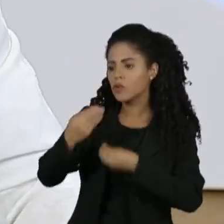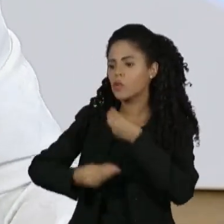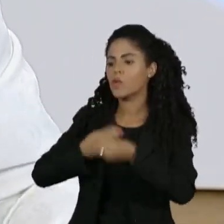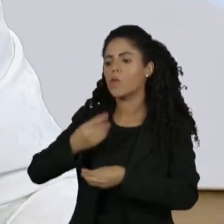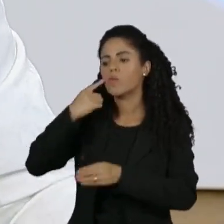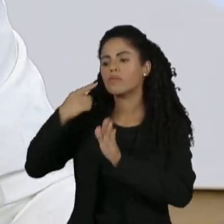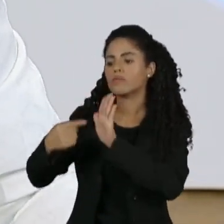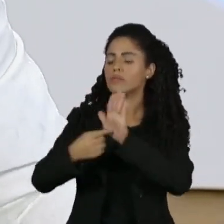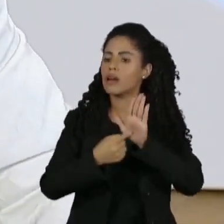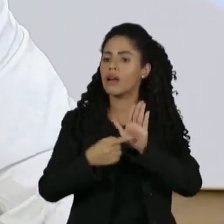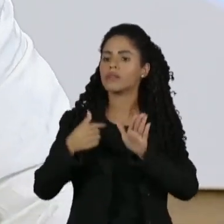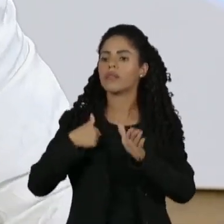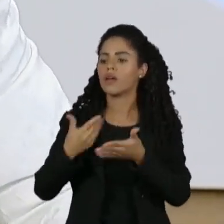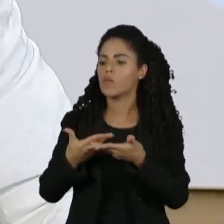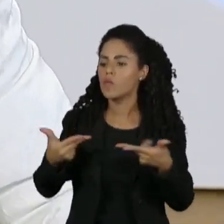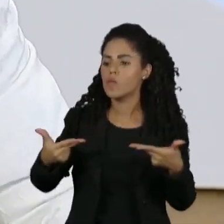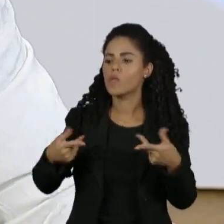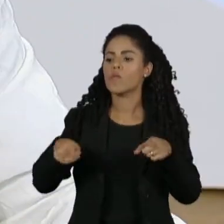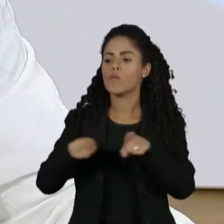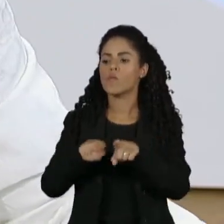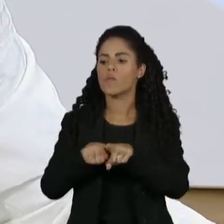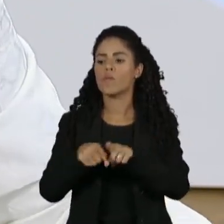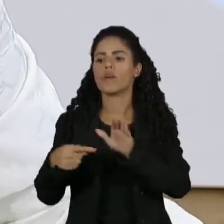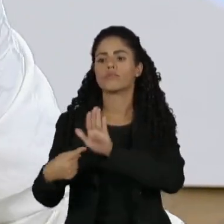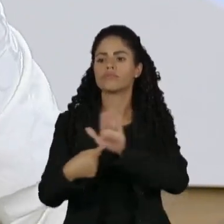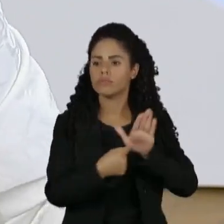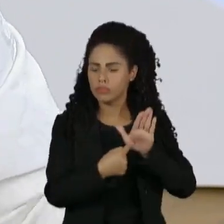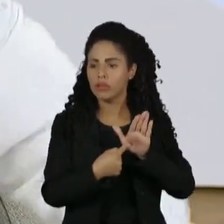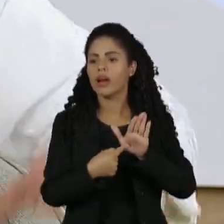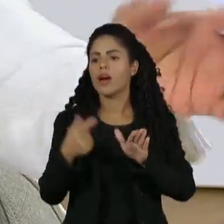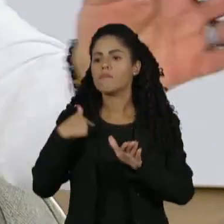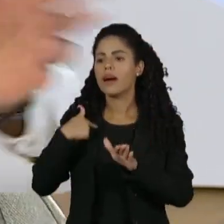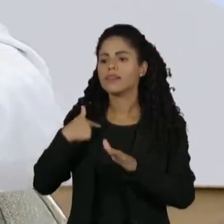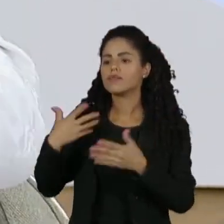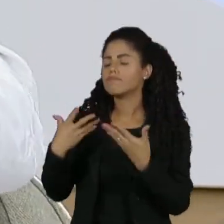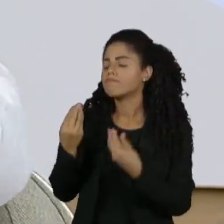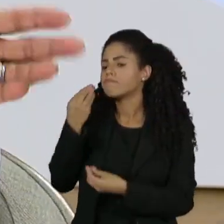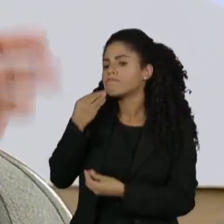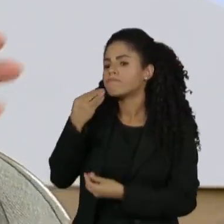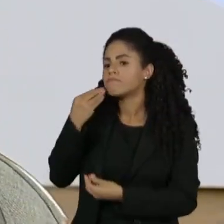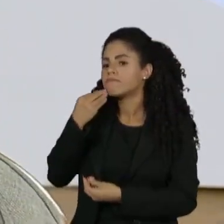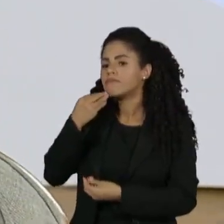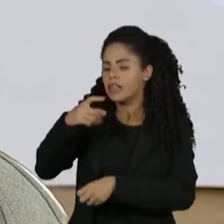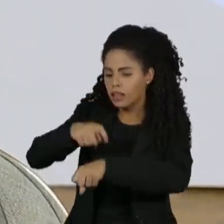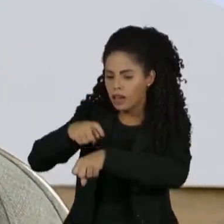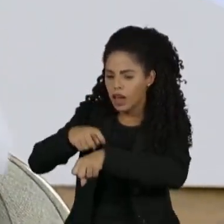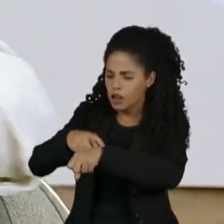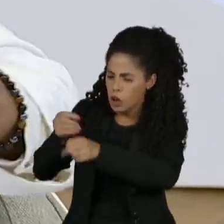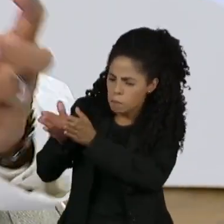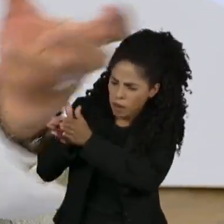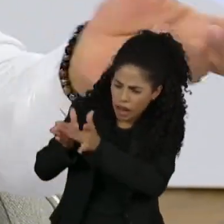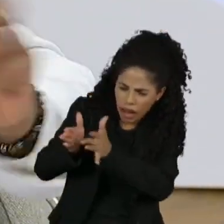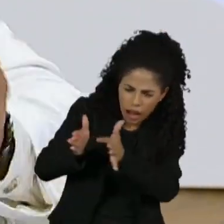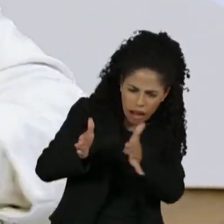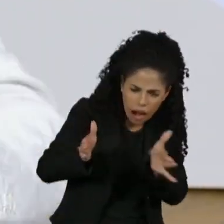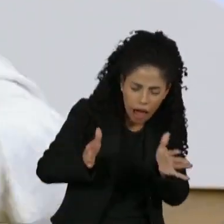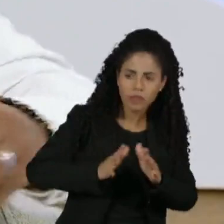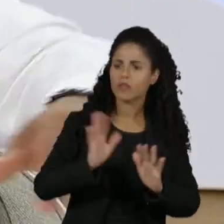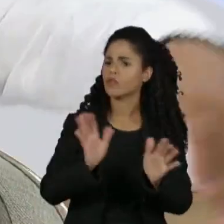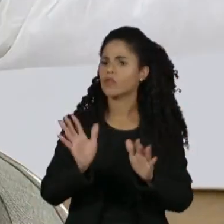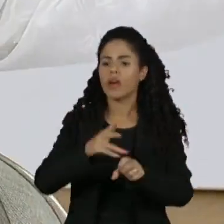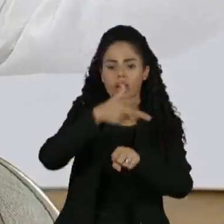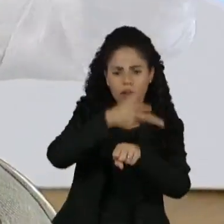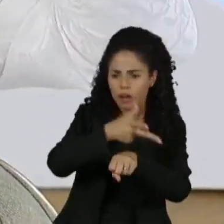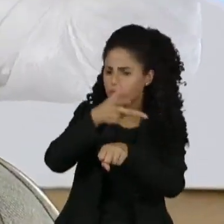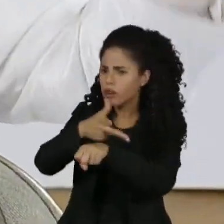mas dentro da mangueira E aí foi uma coisa mágica a gente não grava na na ordem cronológica né a gente grava e